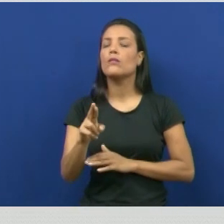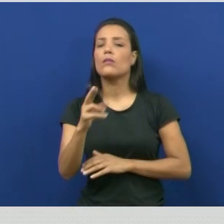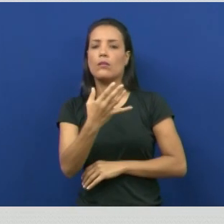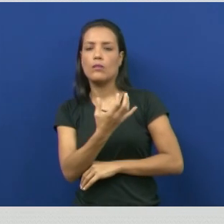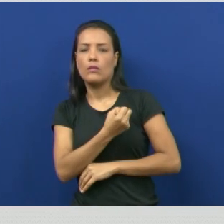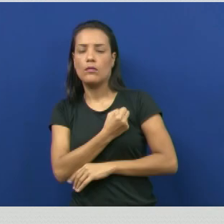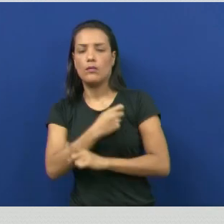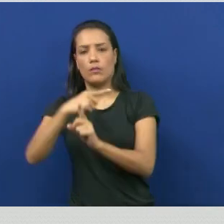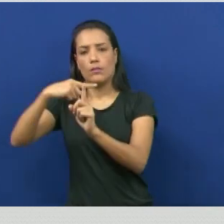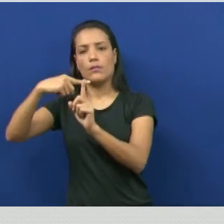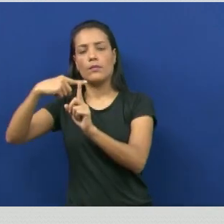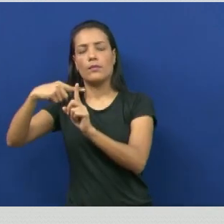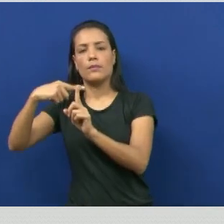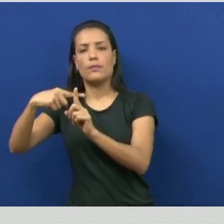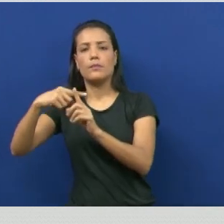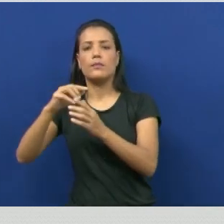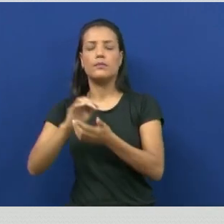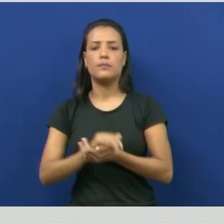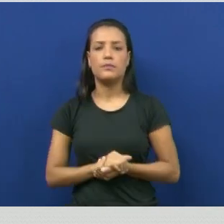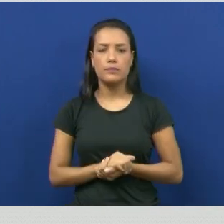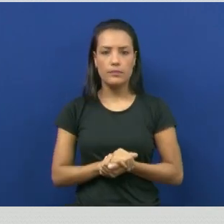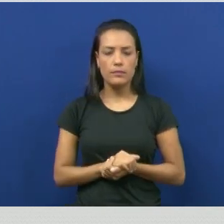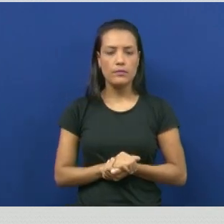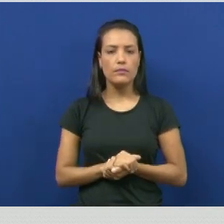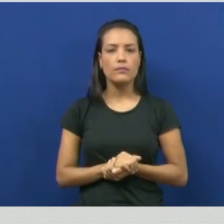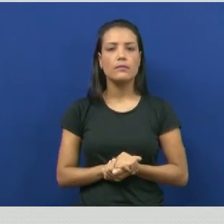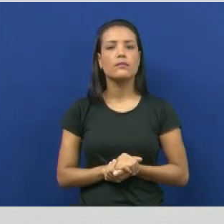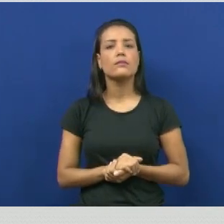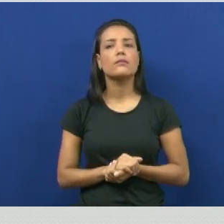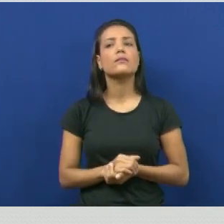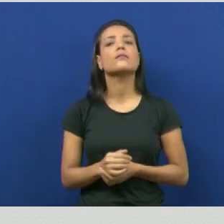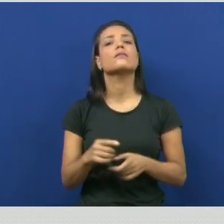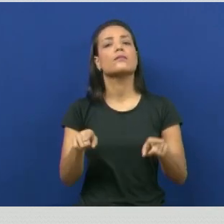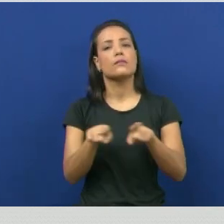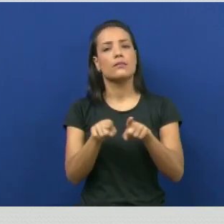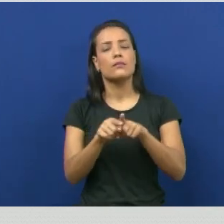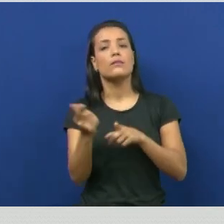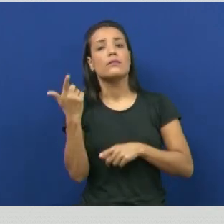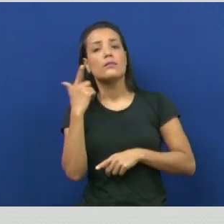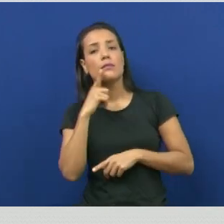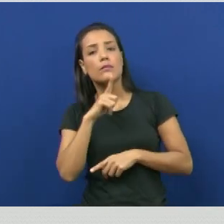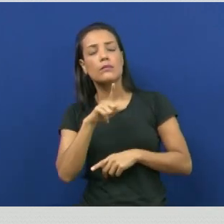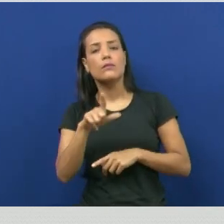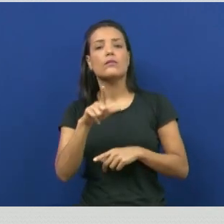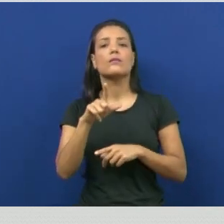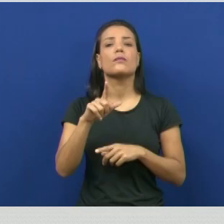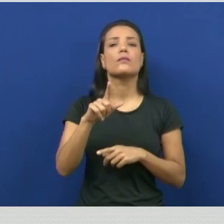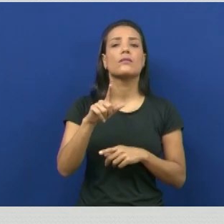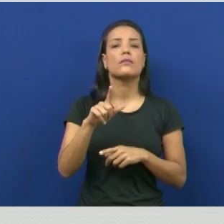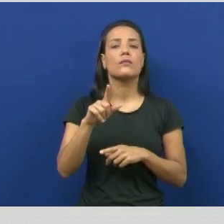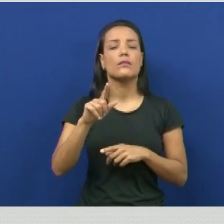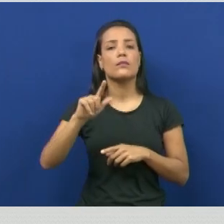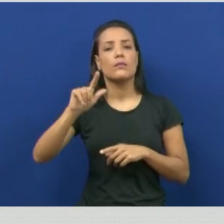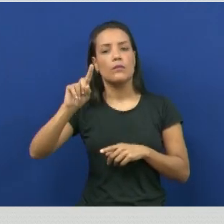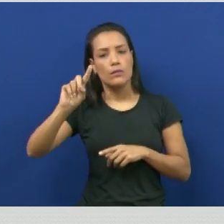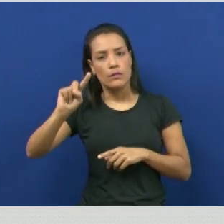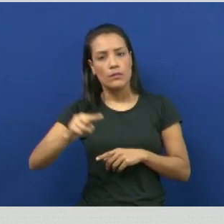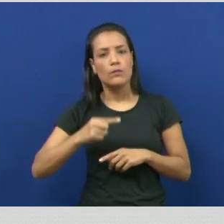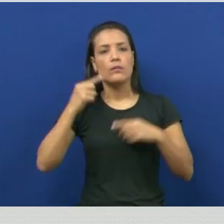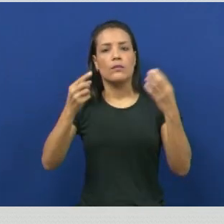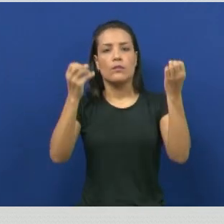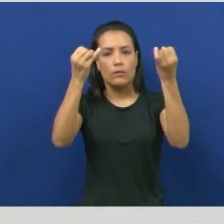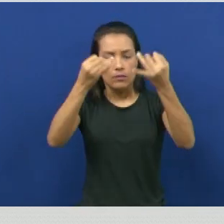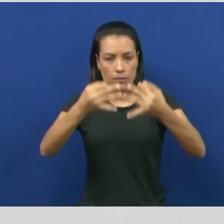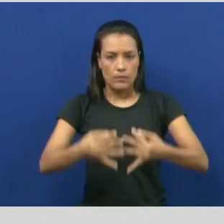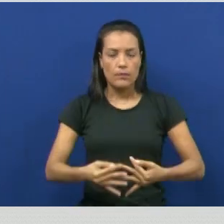E aí, a gente consegue chegar em outra conclusão, que é a regra de sinais, certo? Para a gente entender melhor a